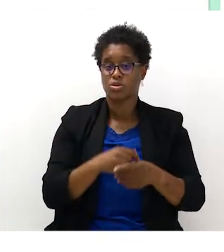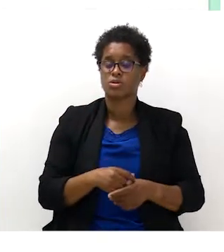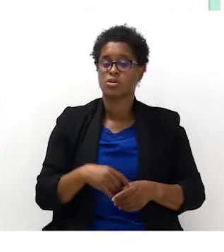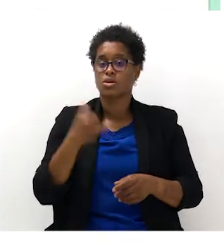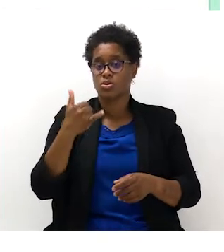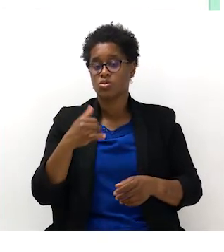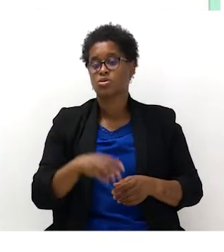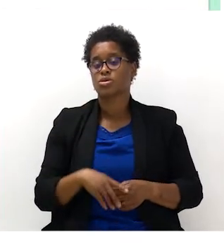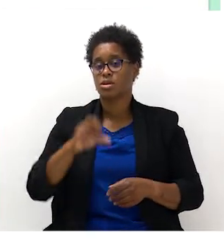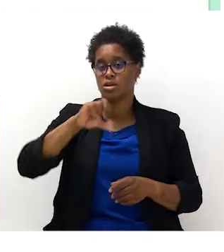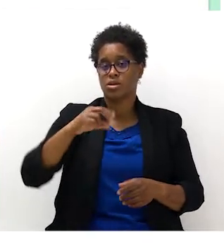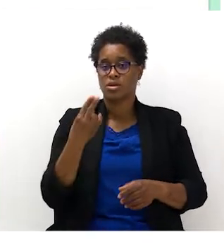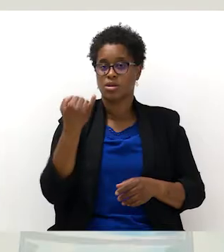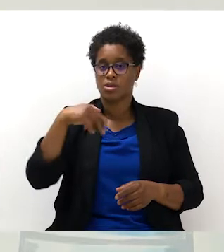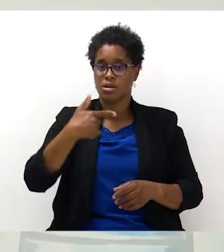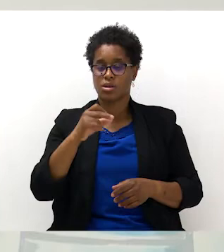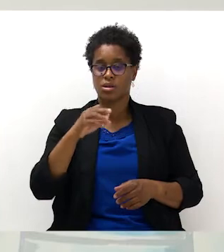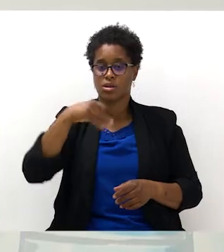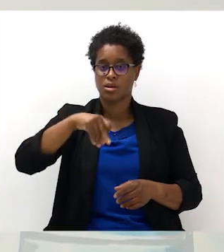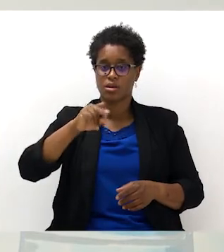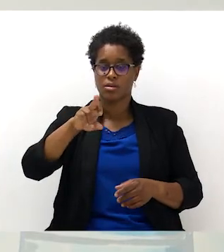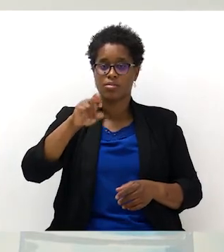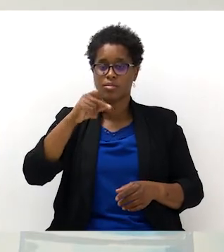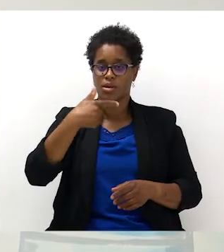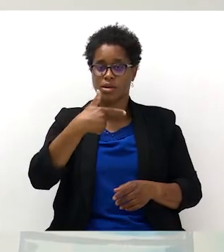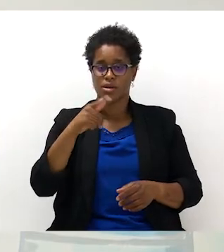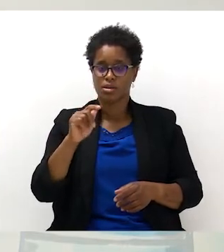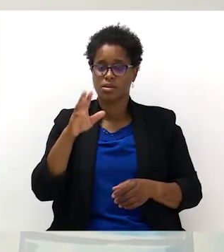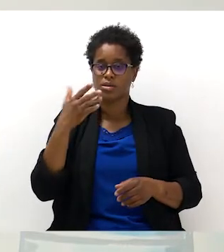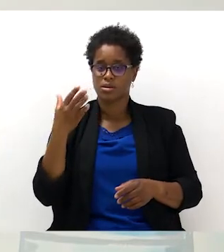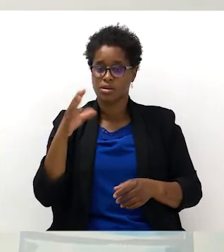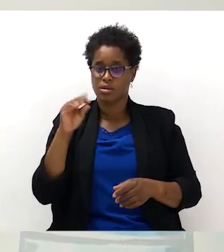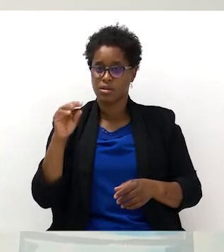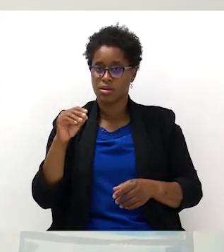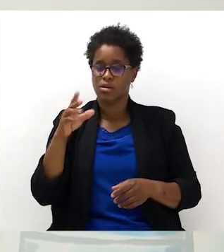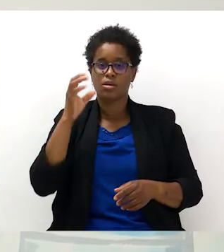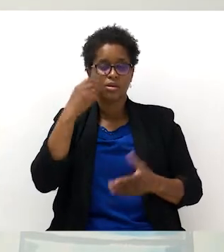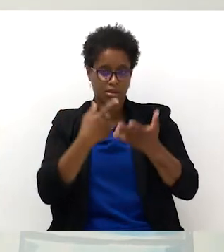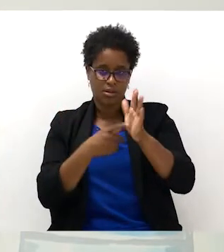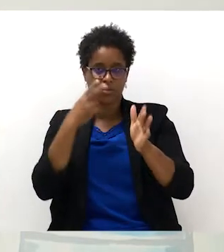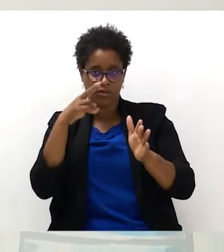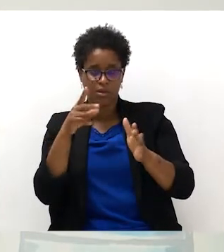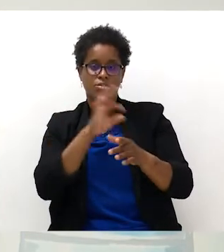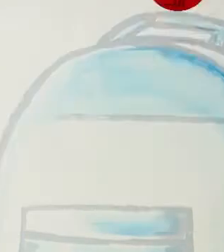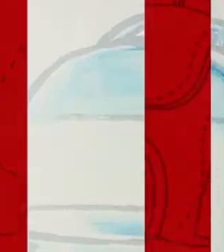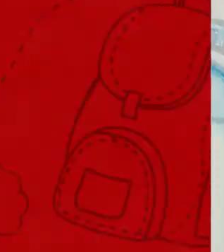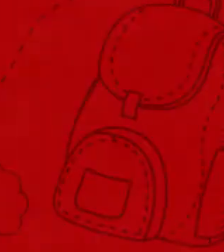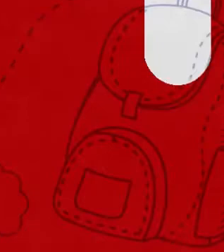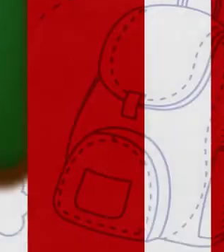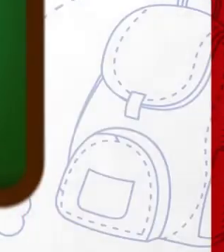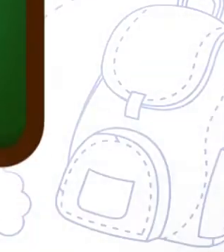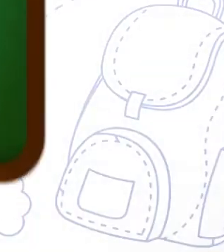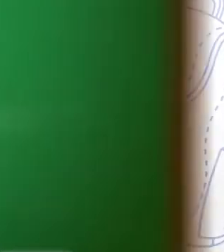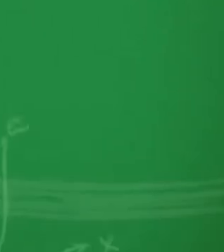quinta parte de 10, como a professora mostrou no quadro outros exemplos.